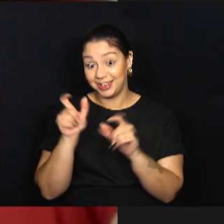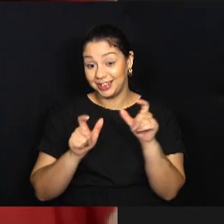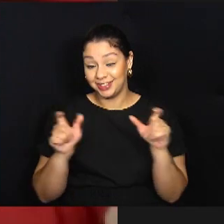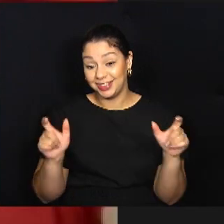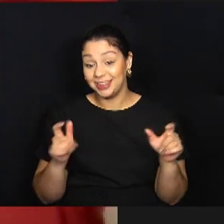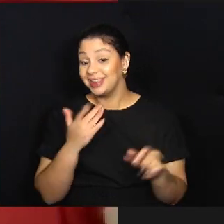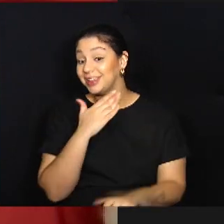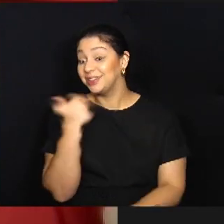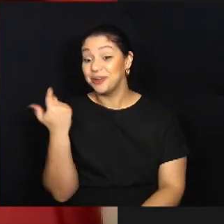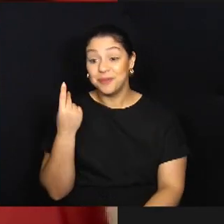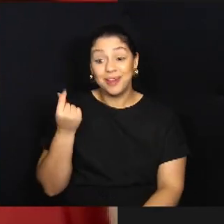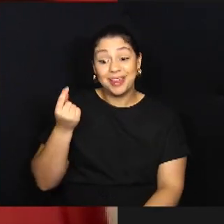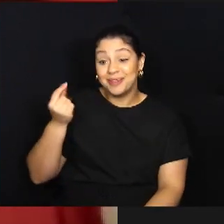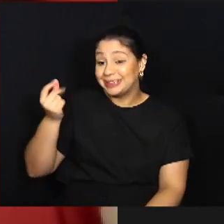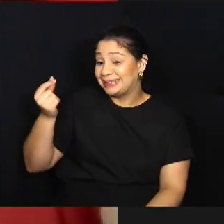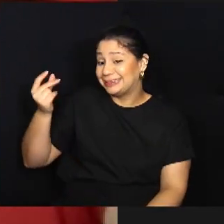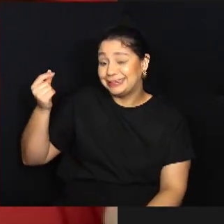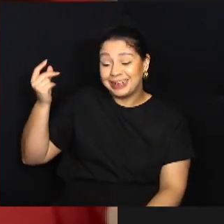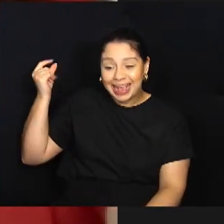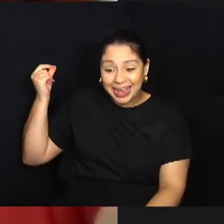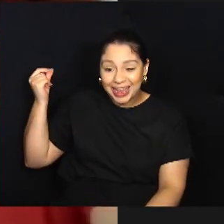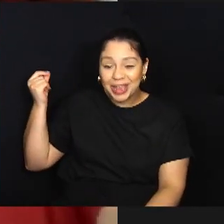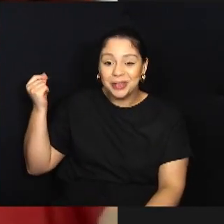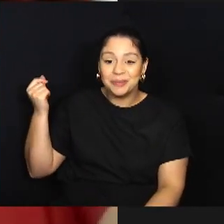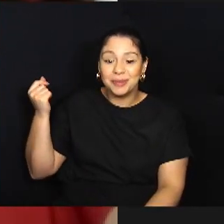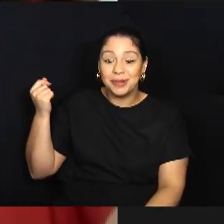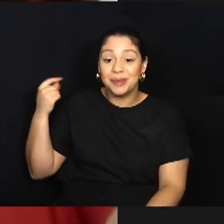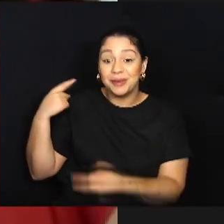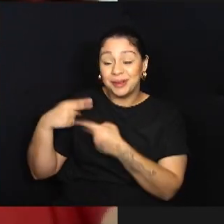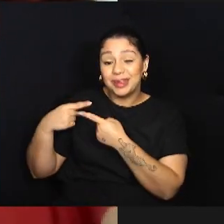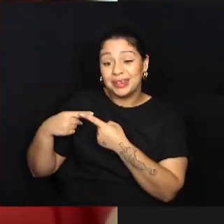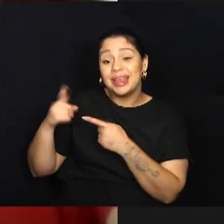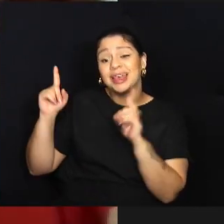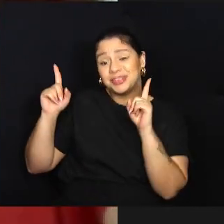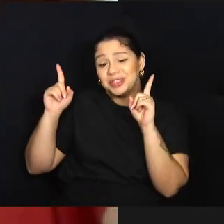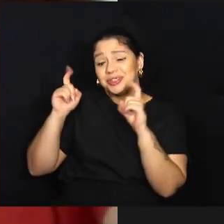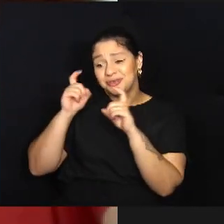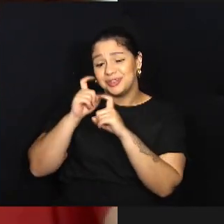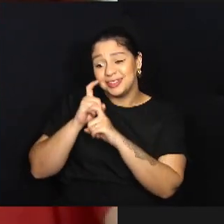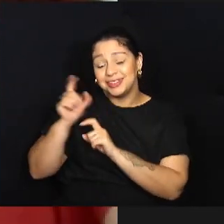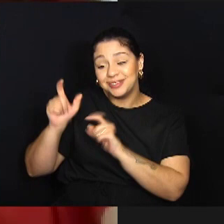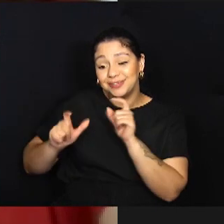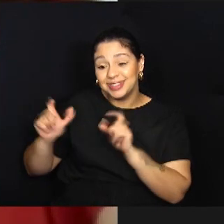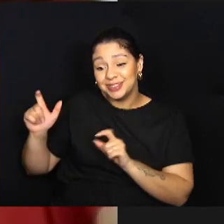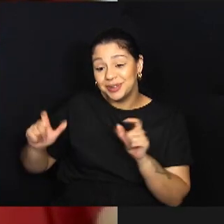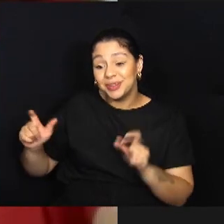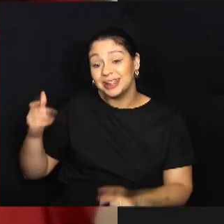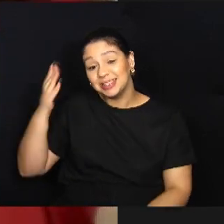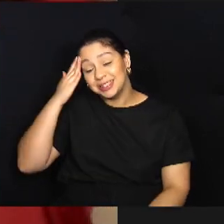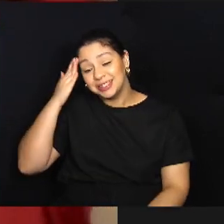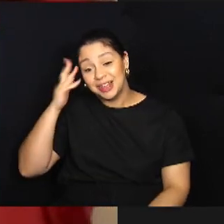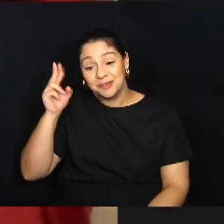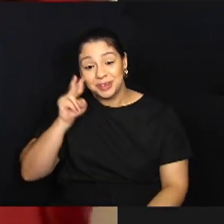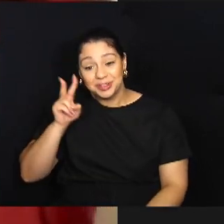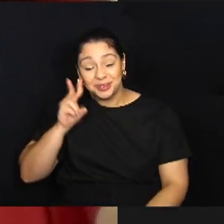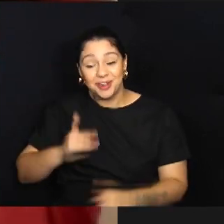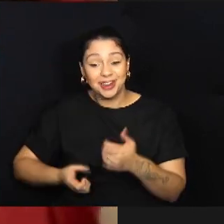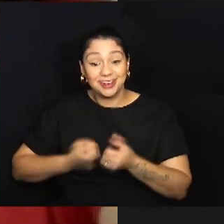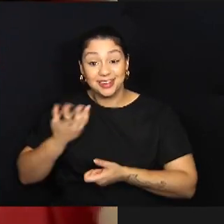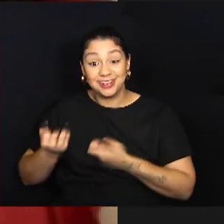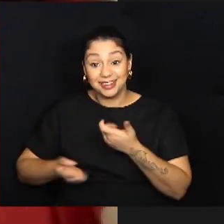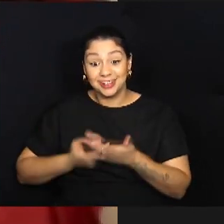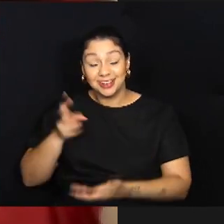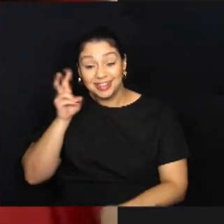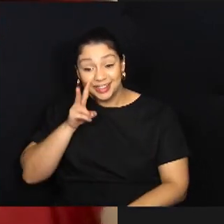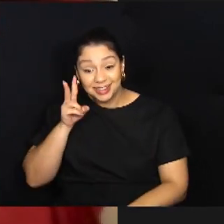tanto tempo, né? Porque fica difícil achar gente que saiba as histórias, que conte as histórias. Então eu